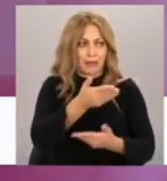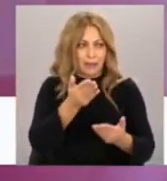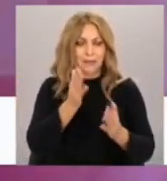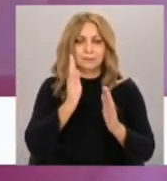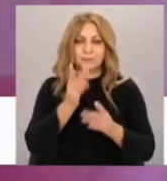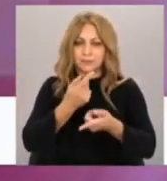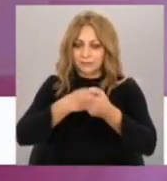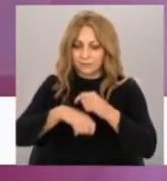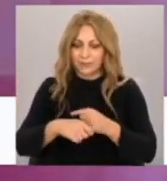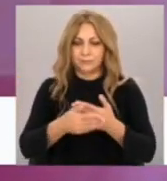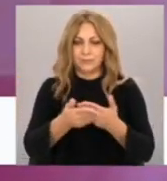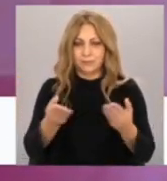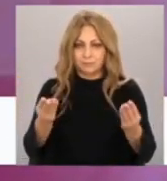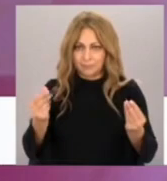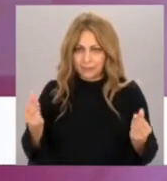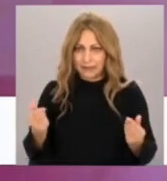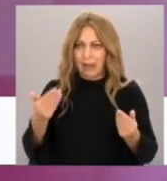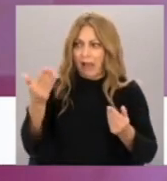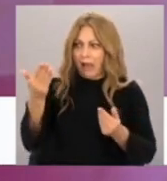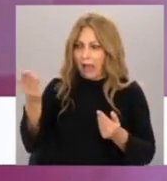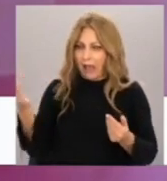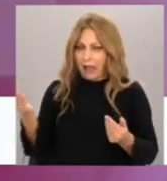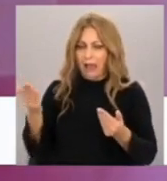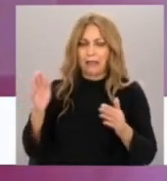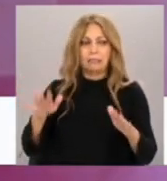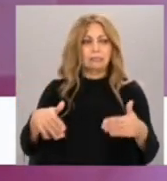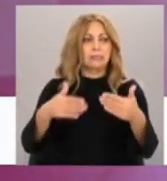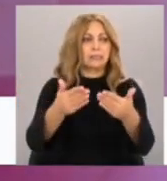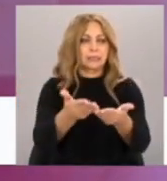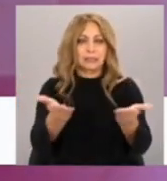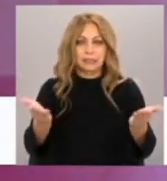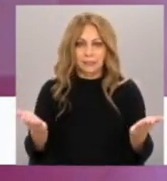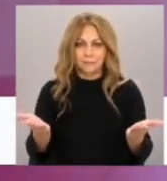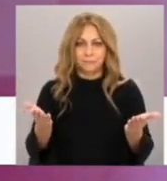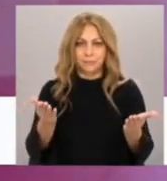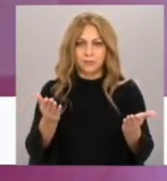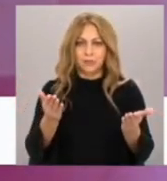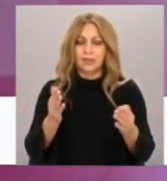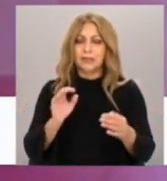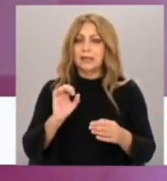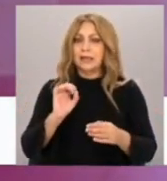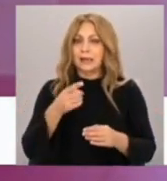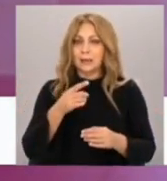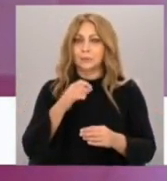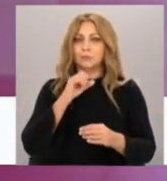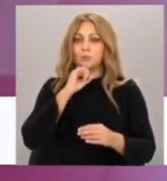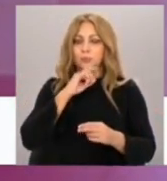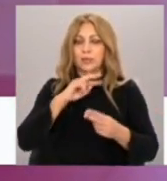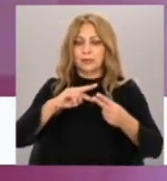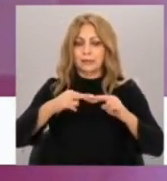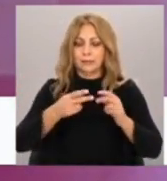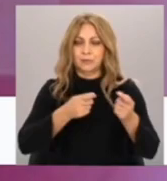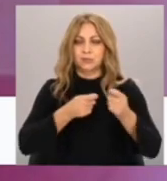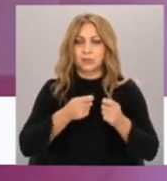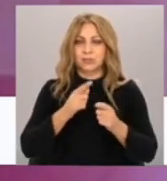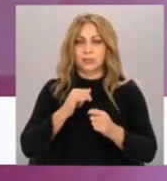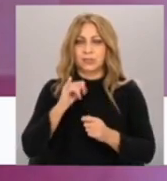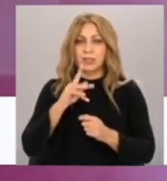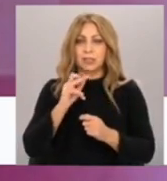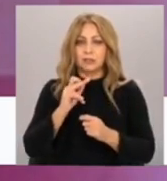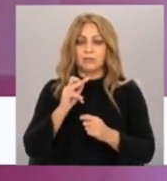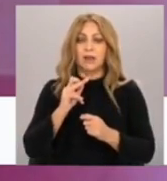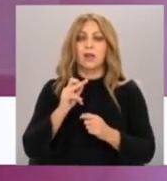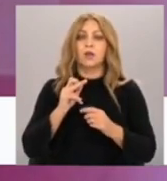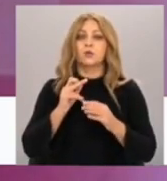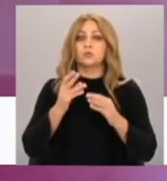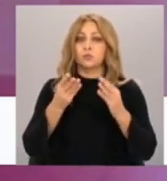não posso estar tem que ser para o serviço habitação numa Expedito e com licenciamento muito rápido por parte das autarquias e o Iva todos os materiais de construção